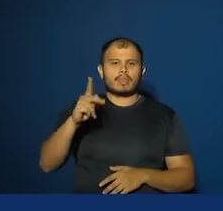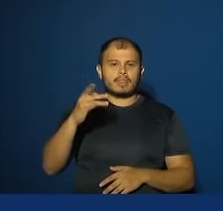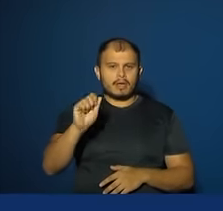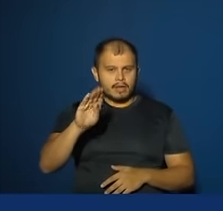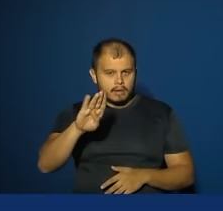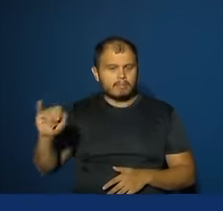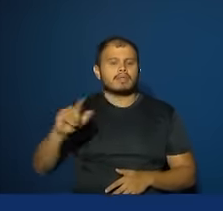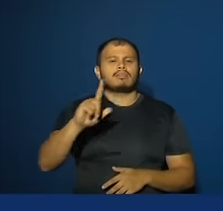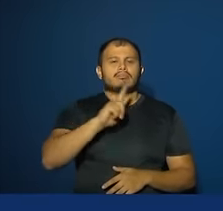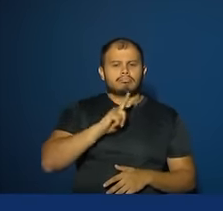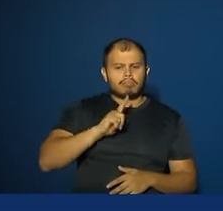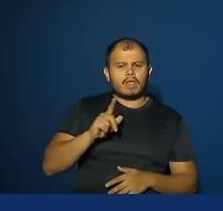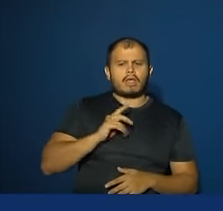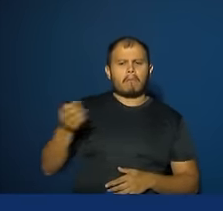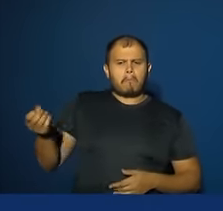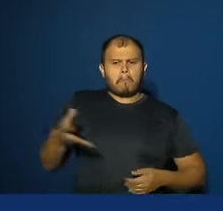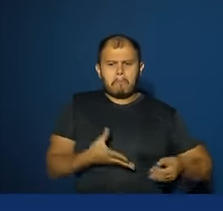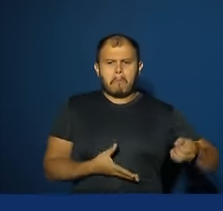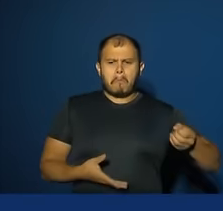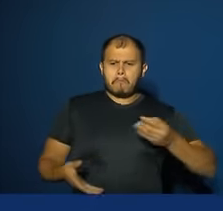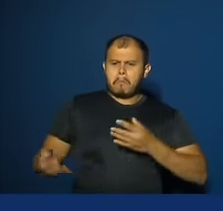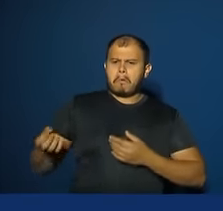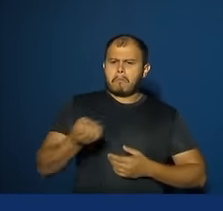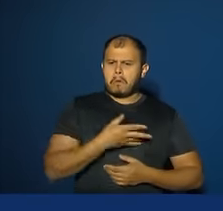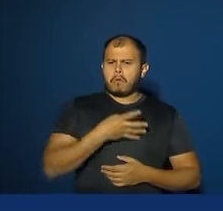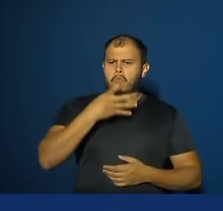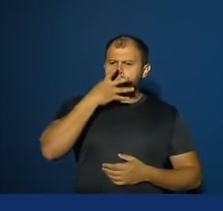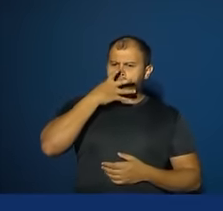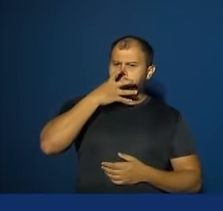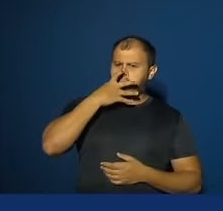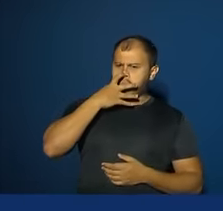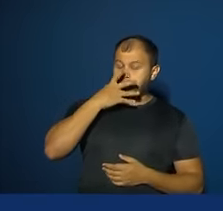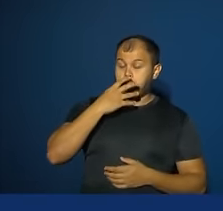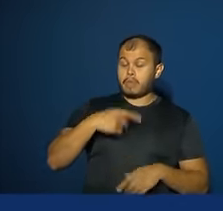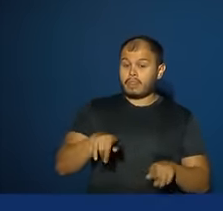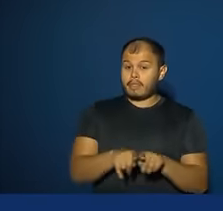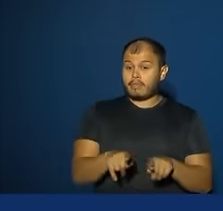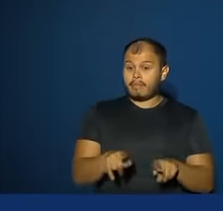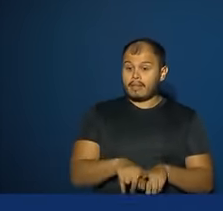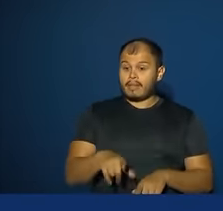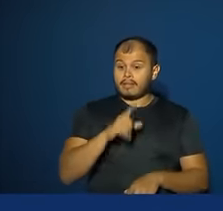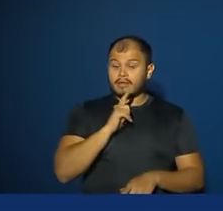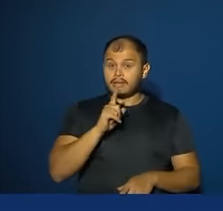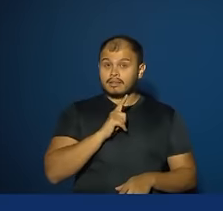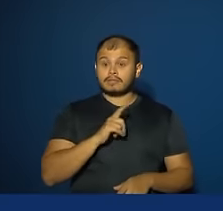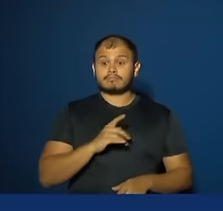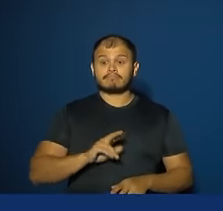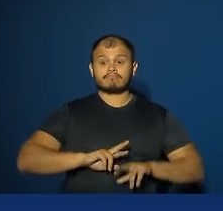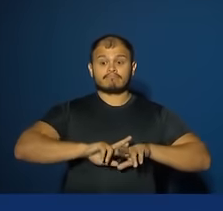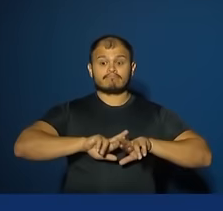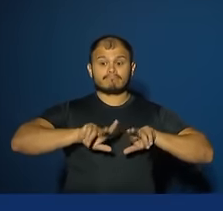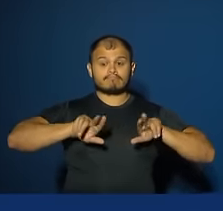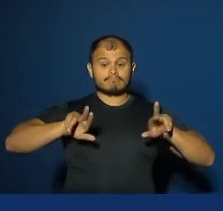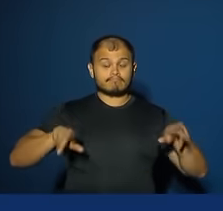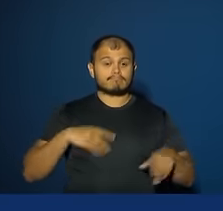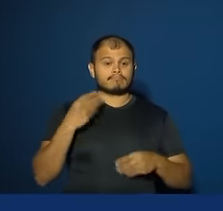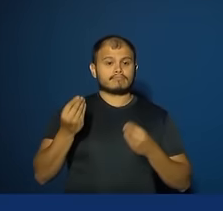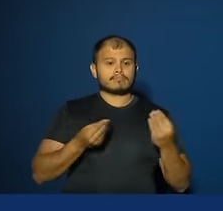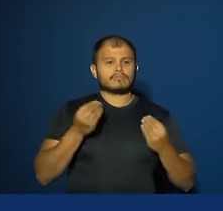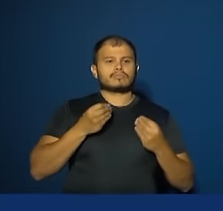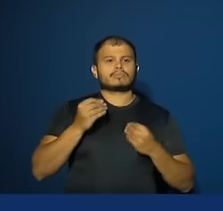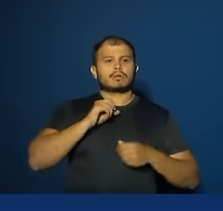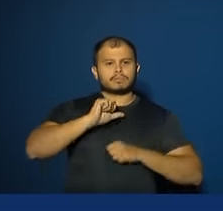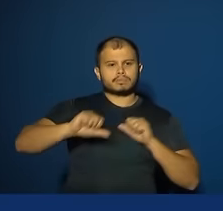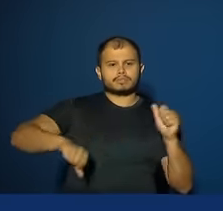eh eh eu tenho uma uma esse essas reformas que foram feitas na Arábia Saudita